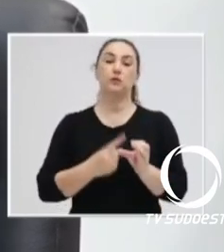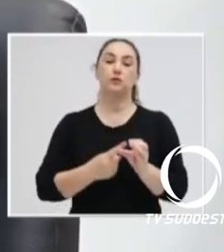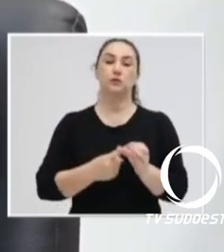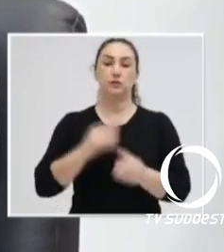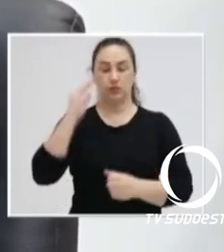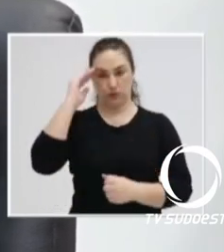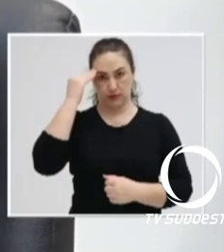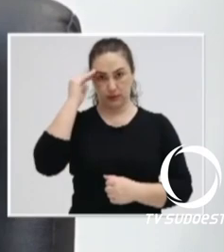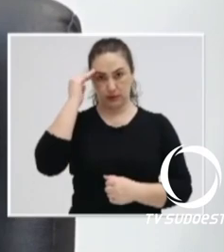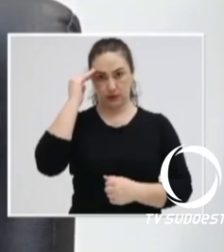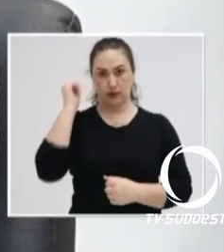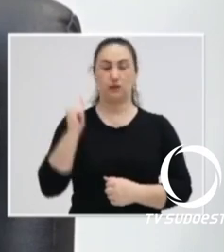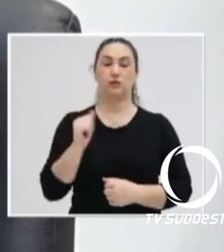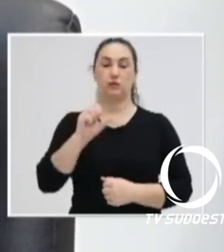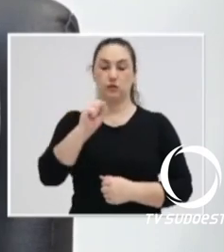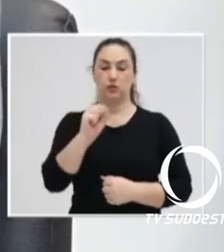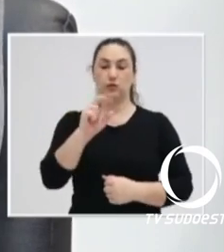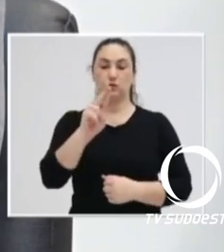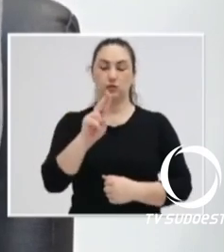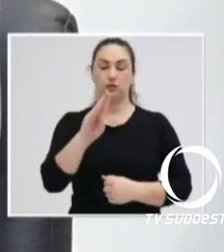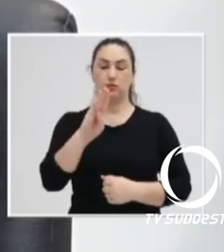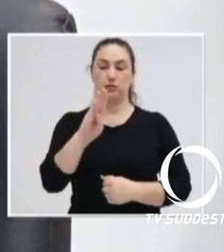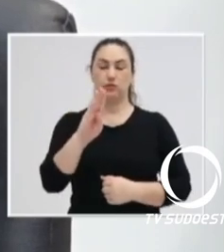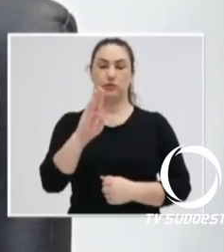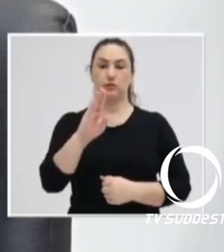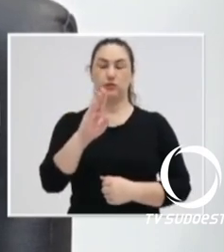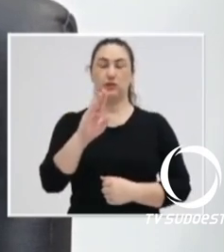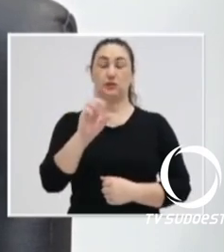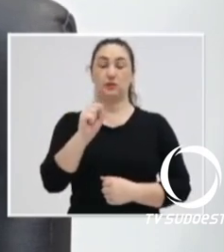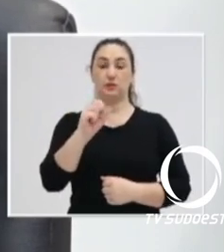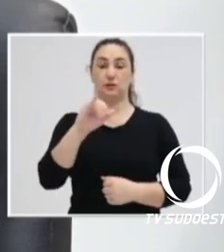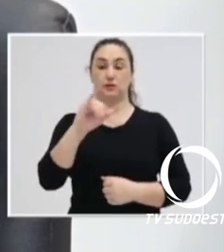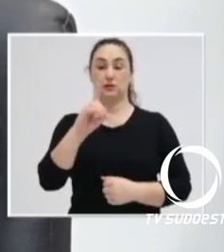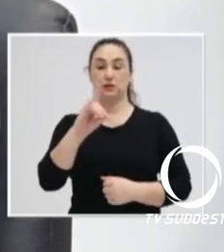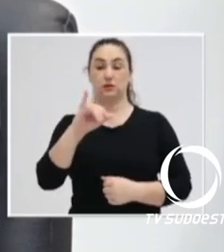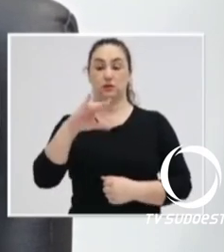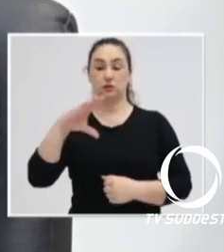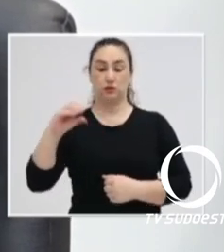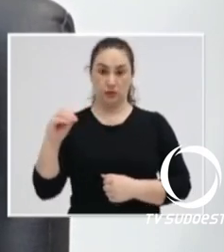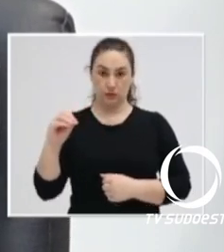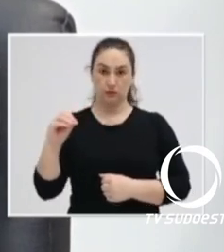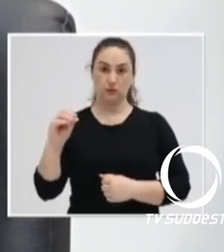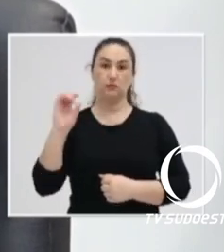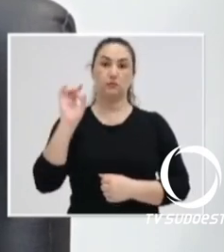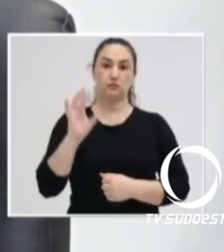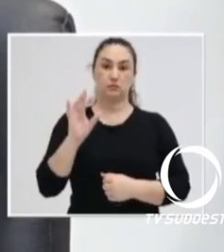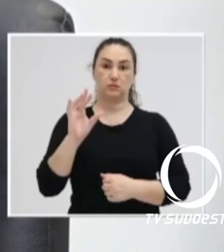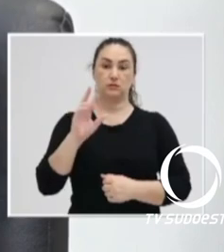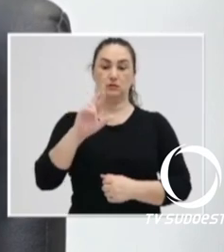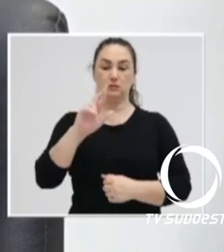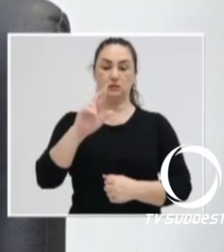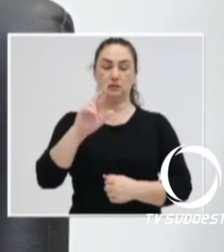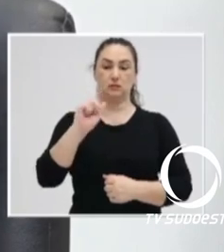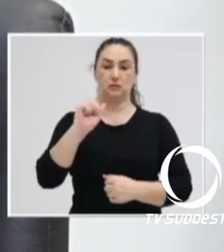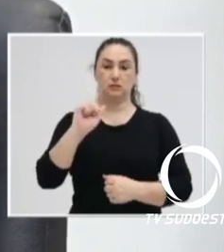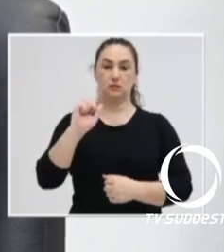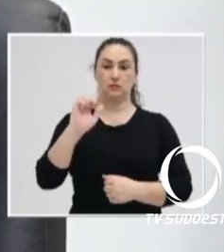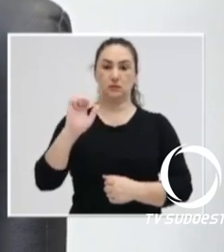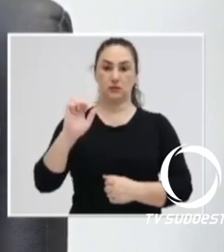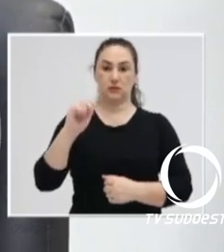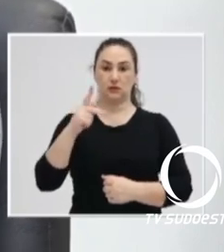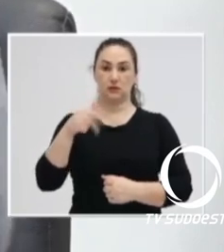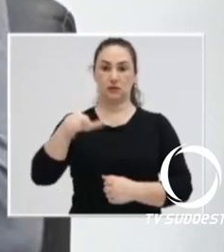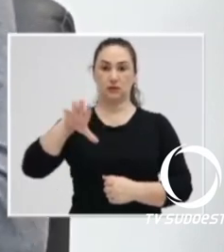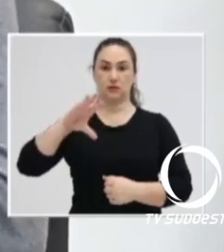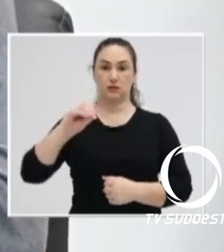que a fixação do subsídio sim competência do Legislativo aqui como se trata apenas da reposição inflacionária que não tem como